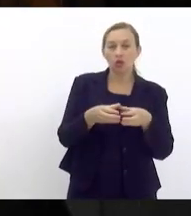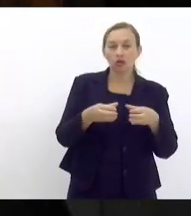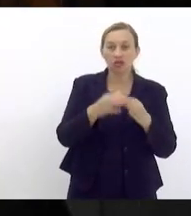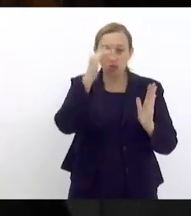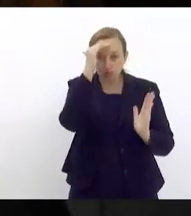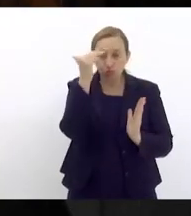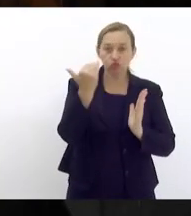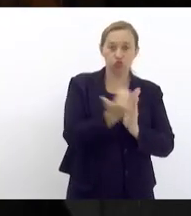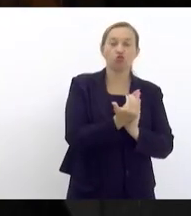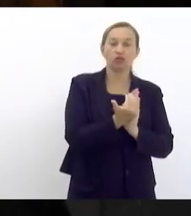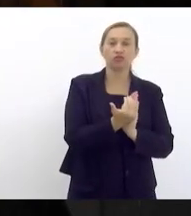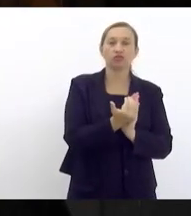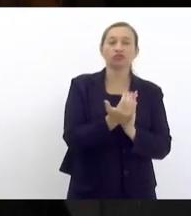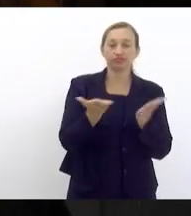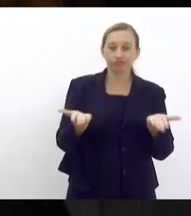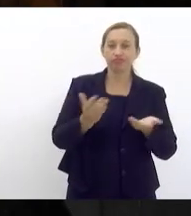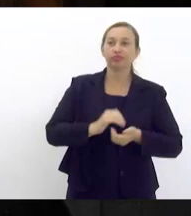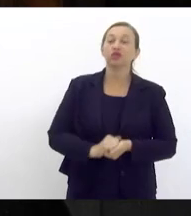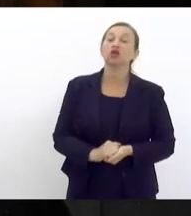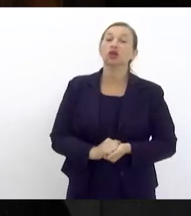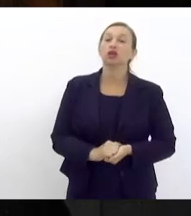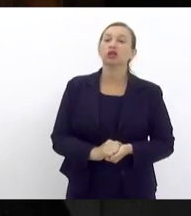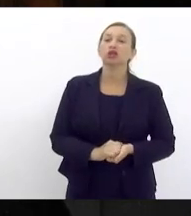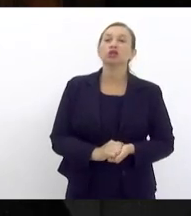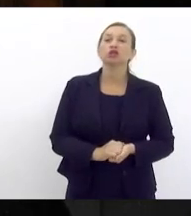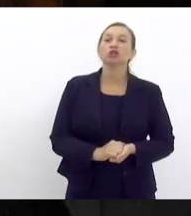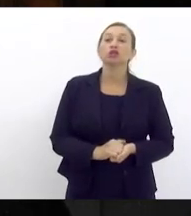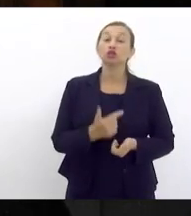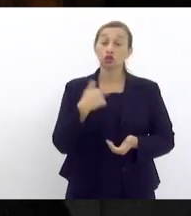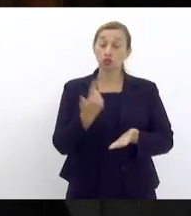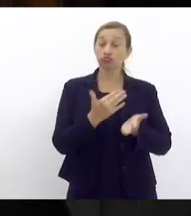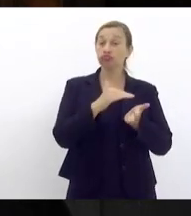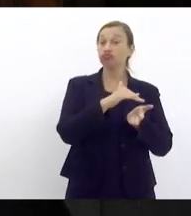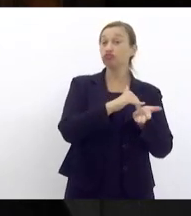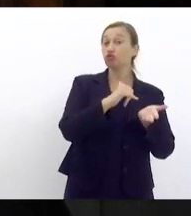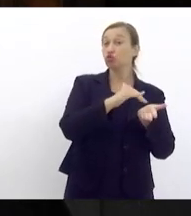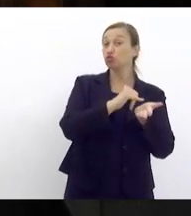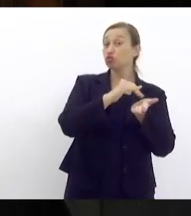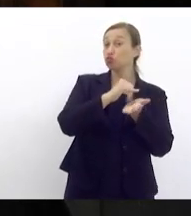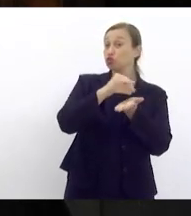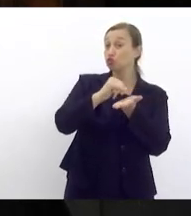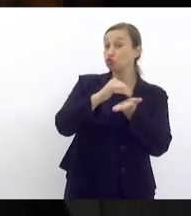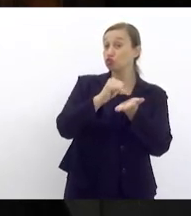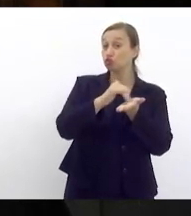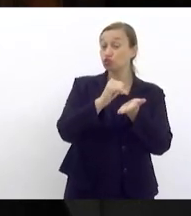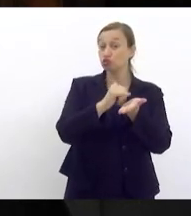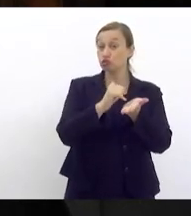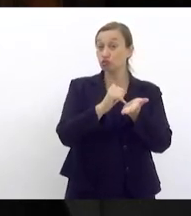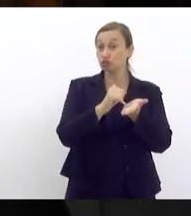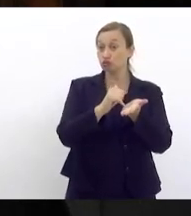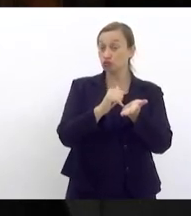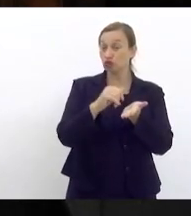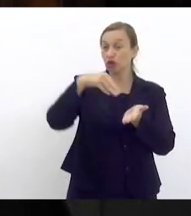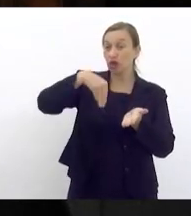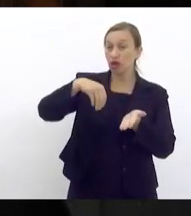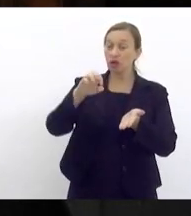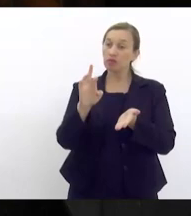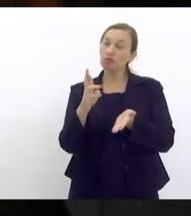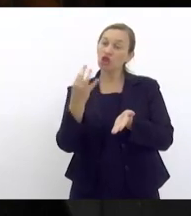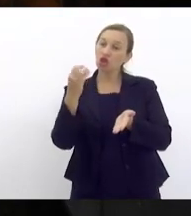cumpra-se e nós retiramos as micro esferas